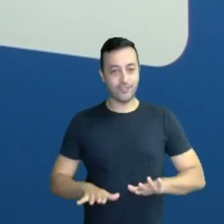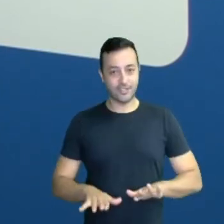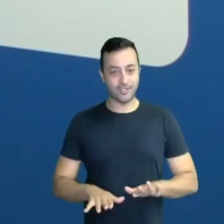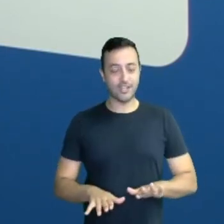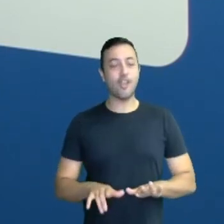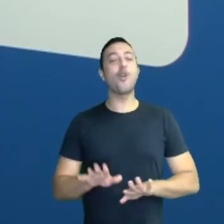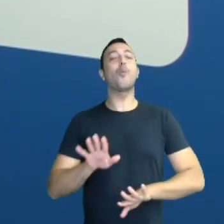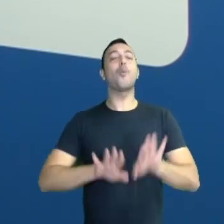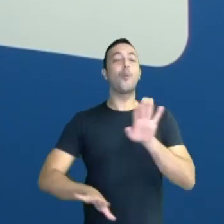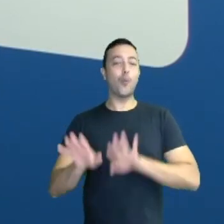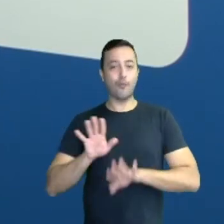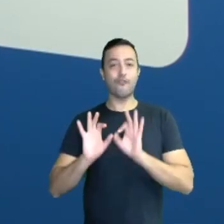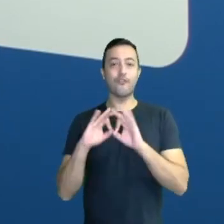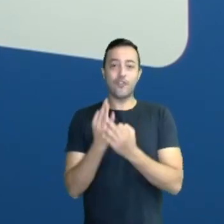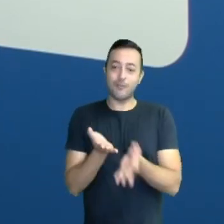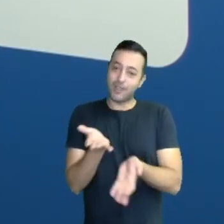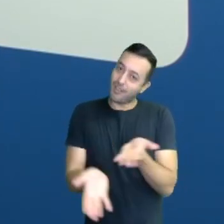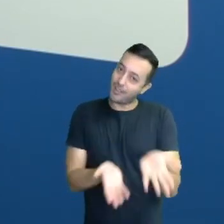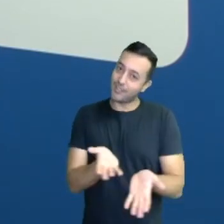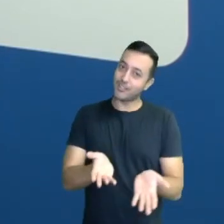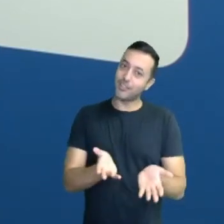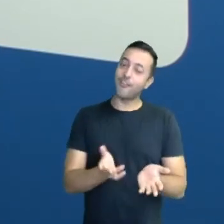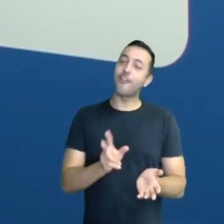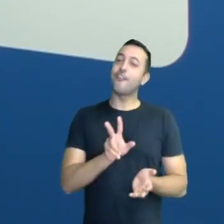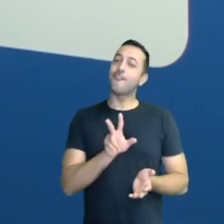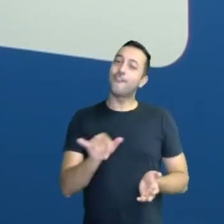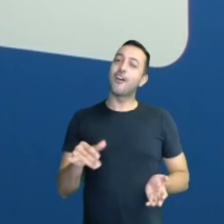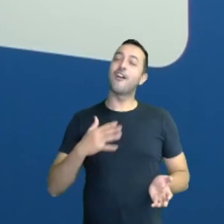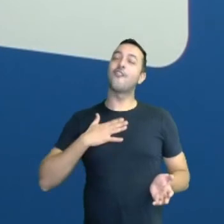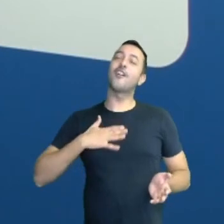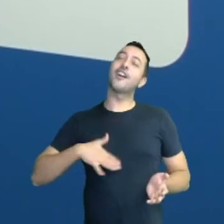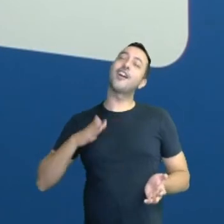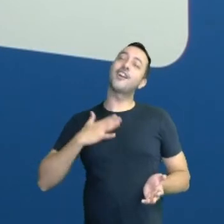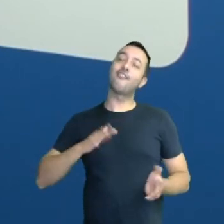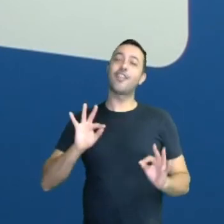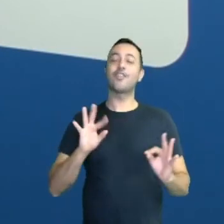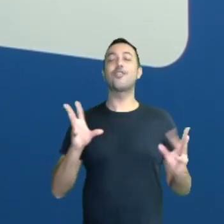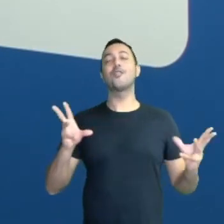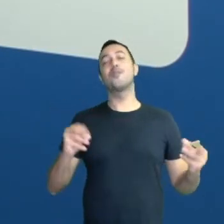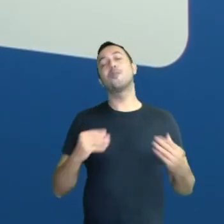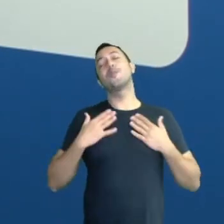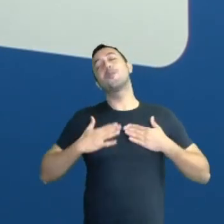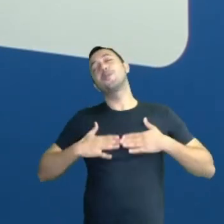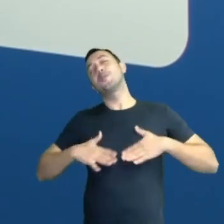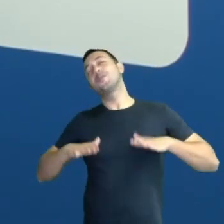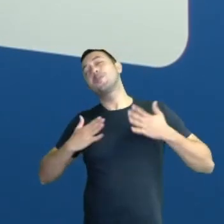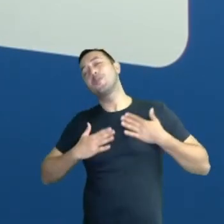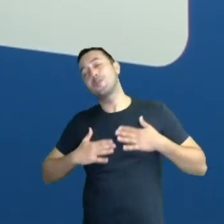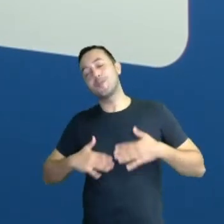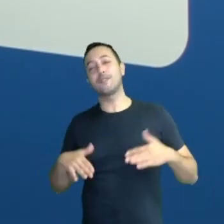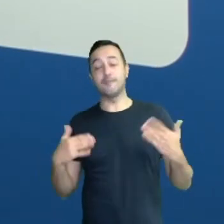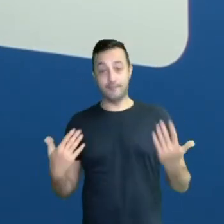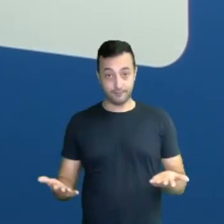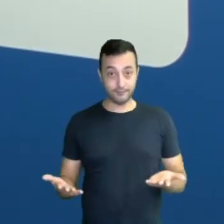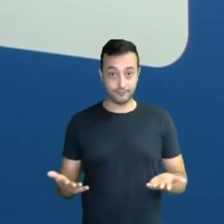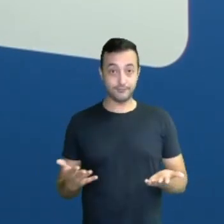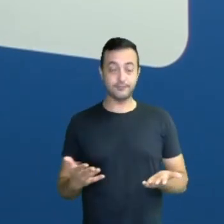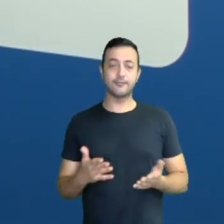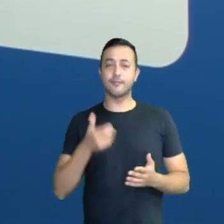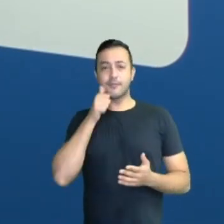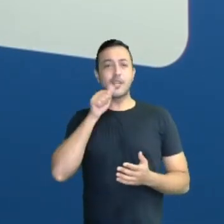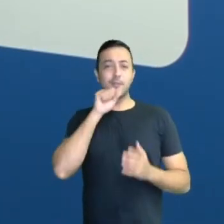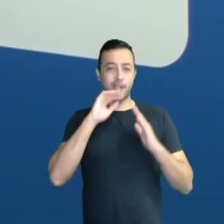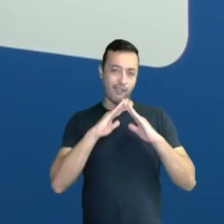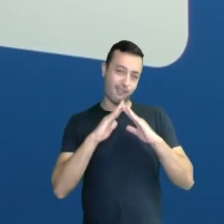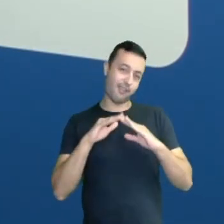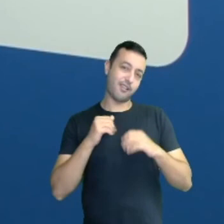casa, cuide de seus familiares, vai entrar de recesso, agora vai todo mundo descansar um pouquinho, não é? Então, ajuda a mamãe